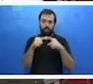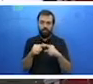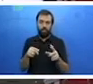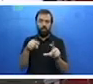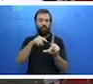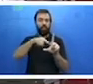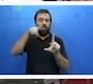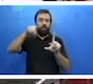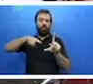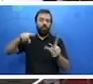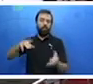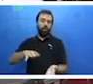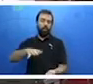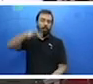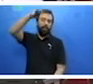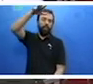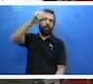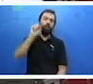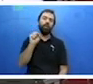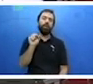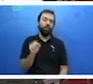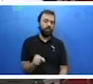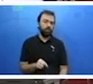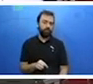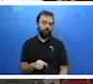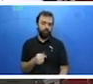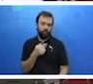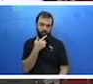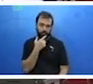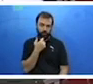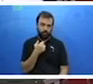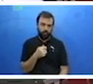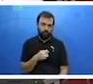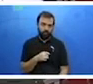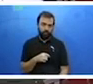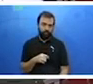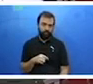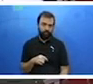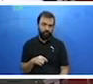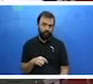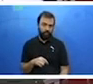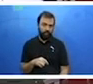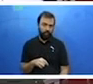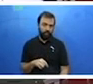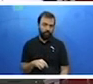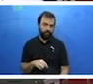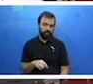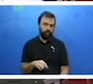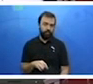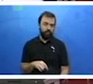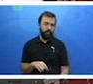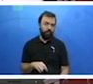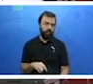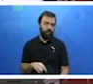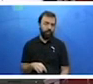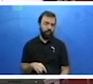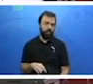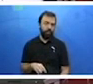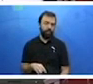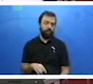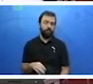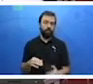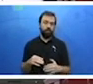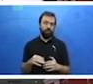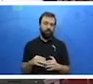Qual que é a maior? Olha aqui, é o norte, mas ela quase chega a 4 milhões.